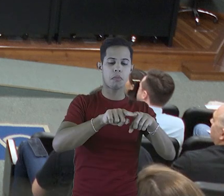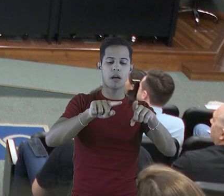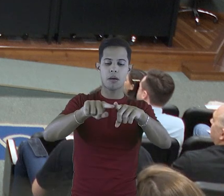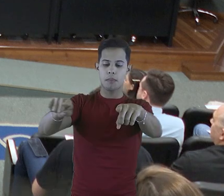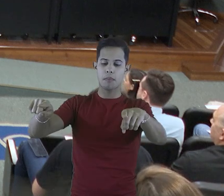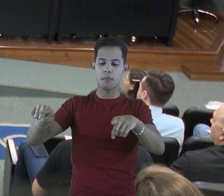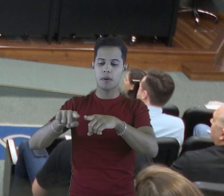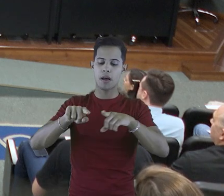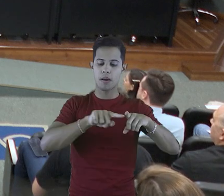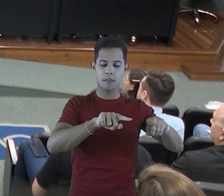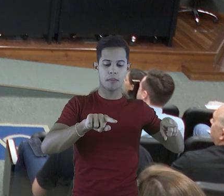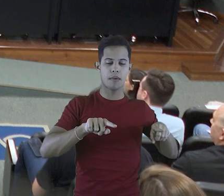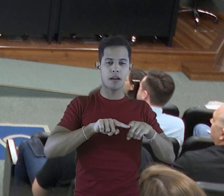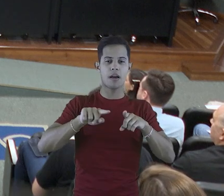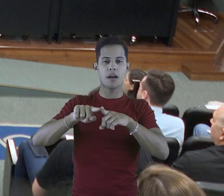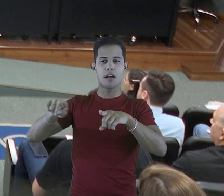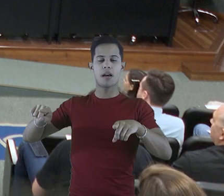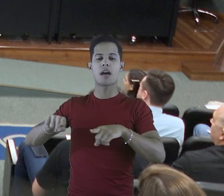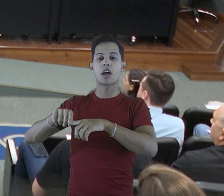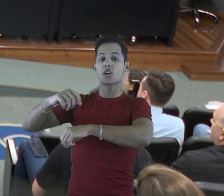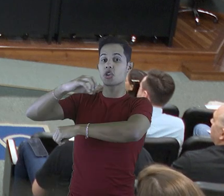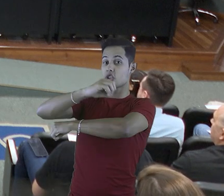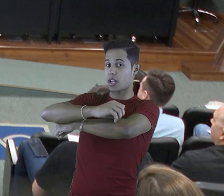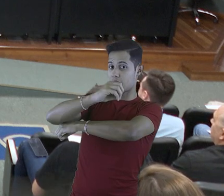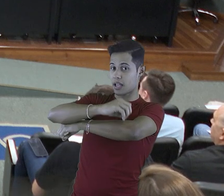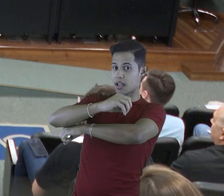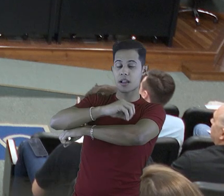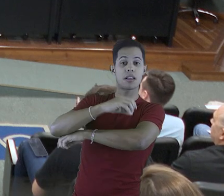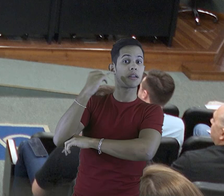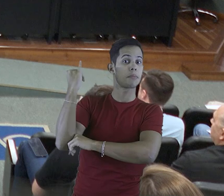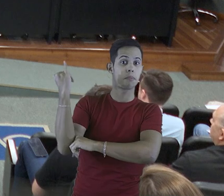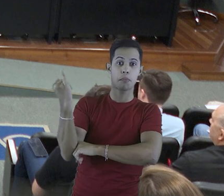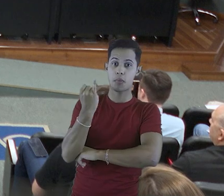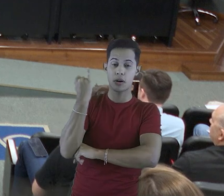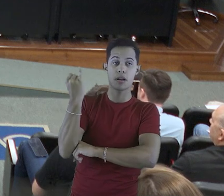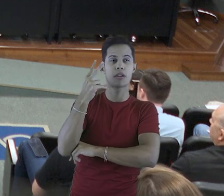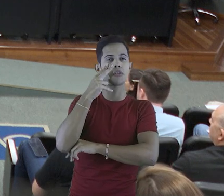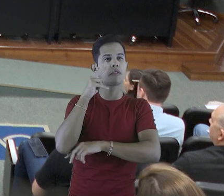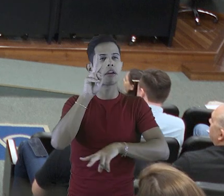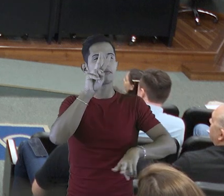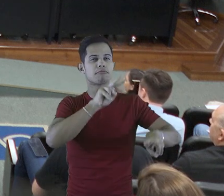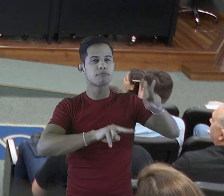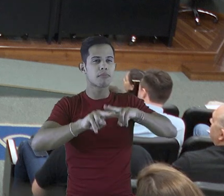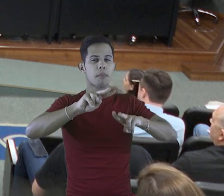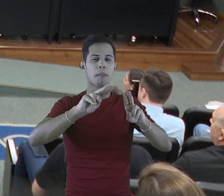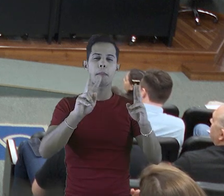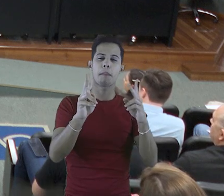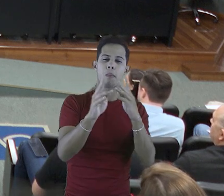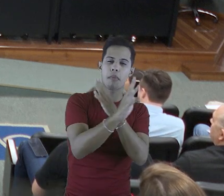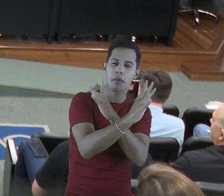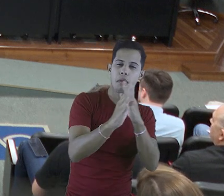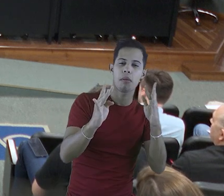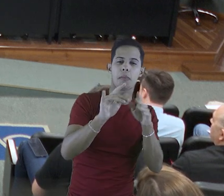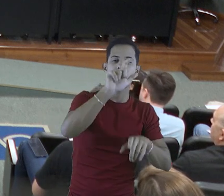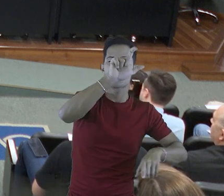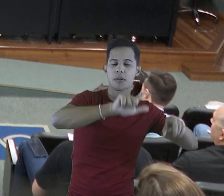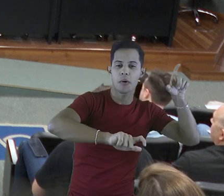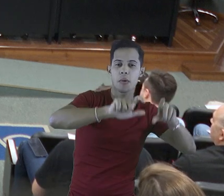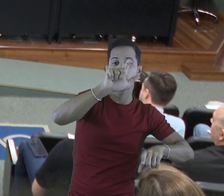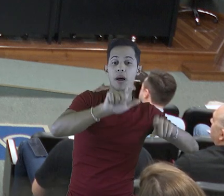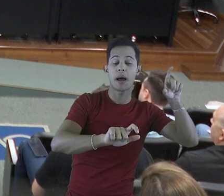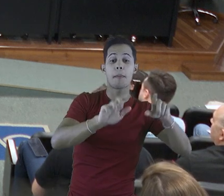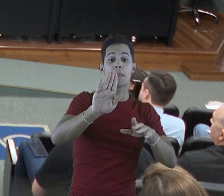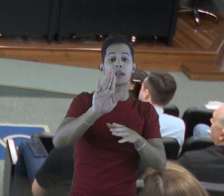janela, janela, é algo importantíssimo. Pessoas passando na rua, vizinhos, dá dois dias